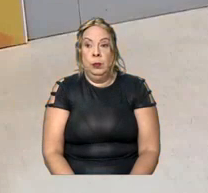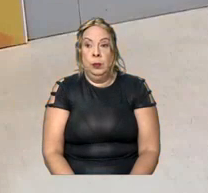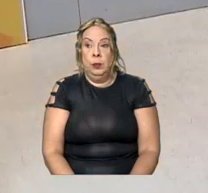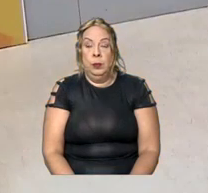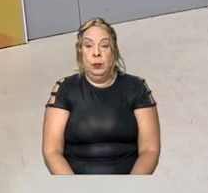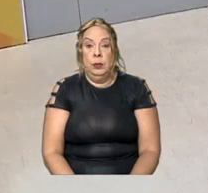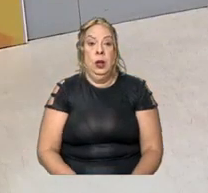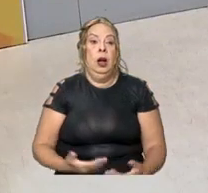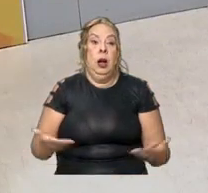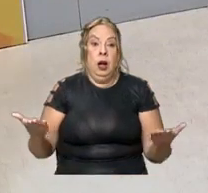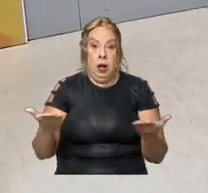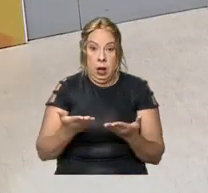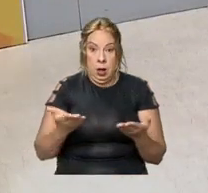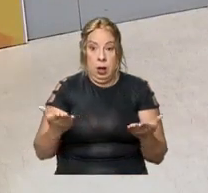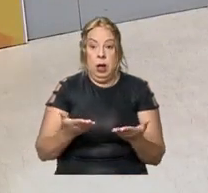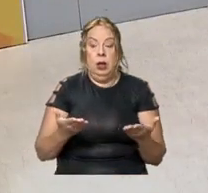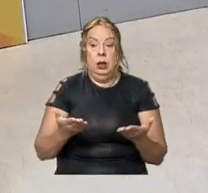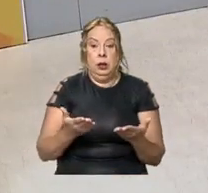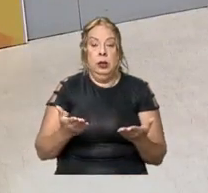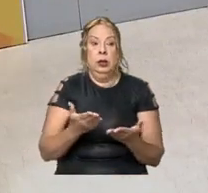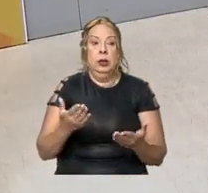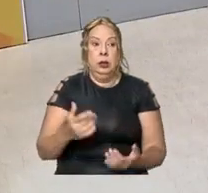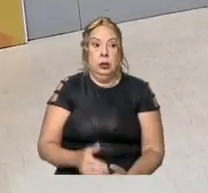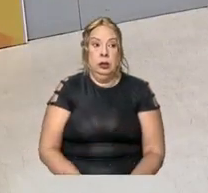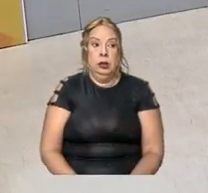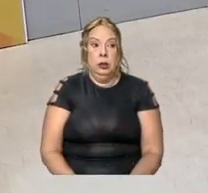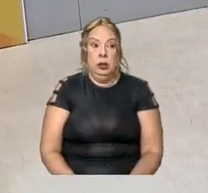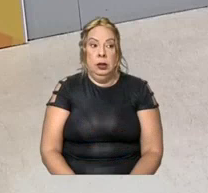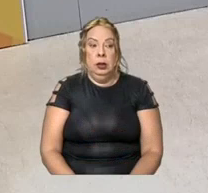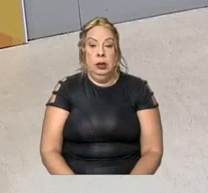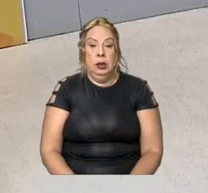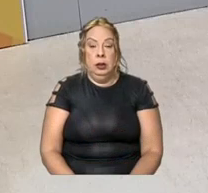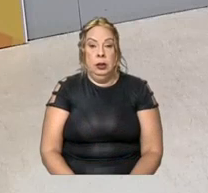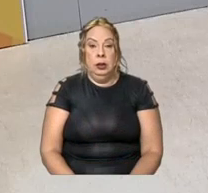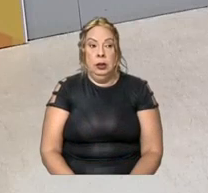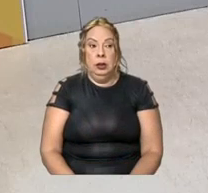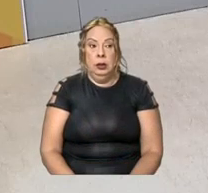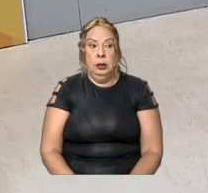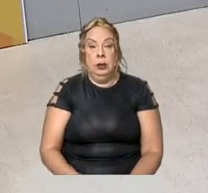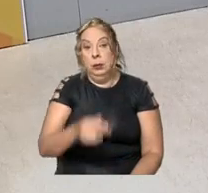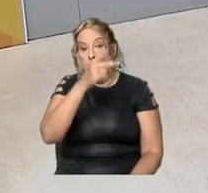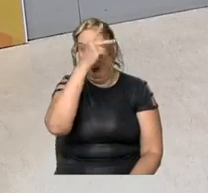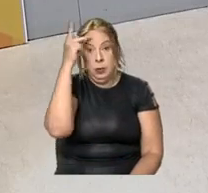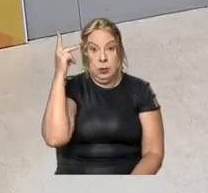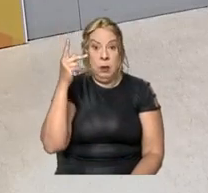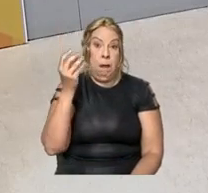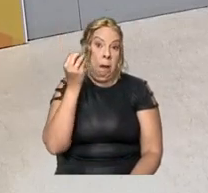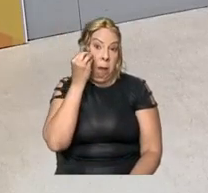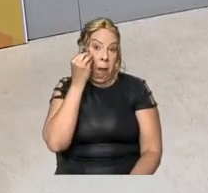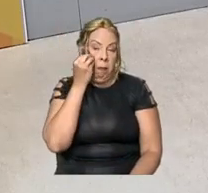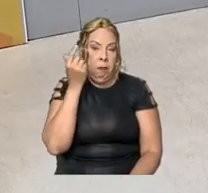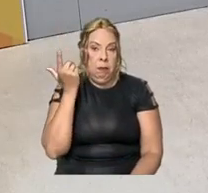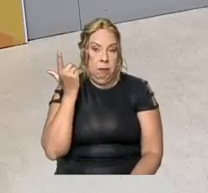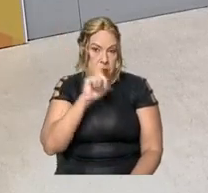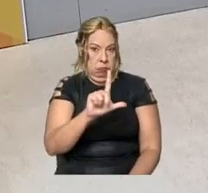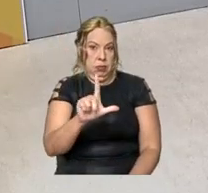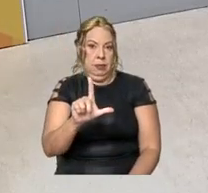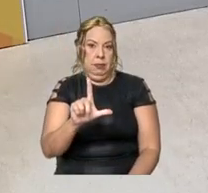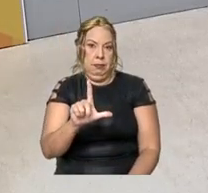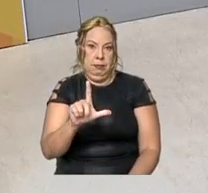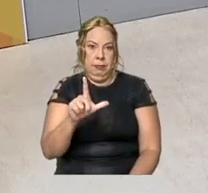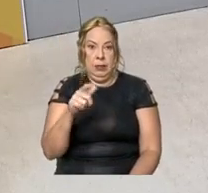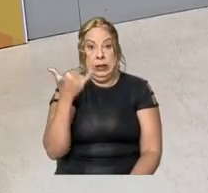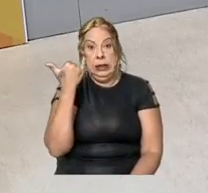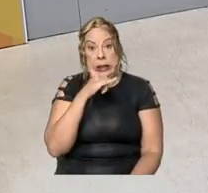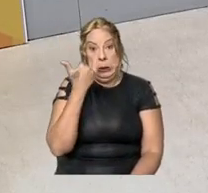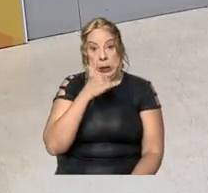Eita, que agora, minha gente, que o povo tá tentado, né, com esse prêmio. Um iPhone